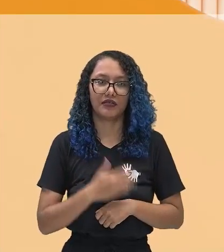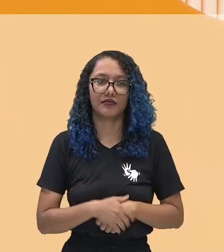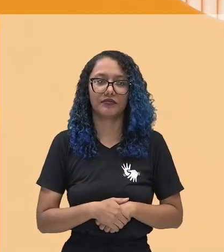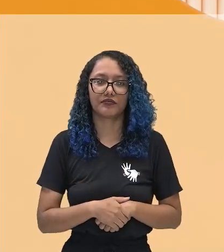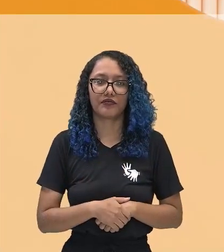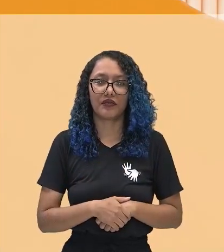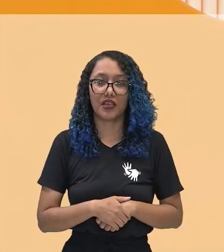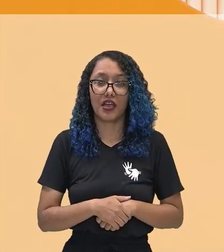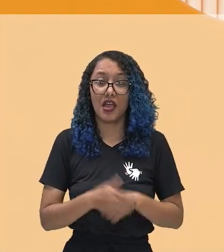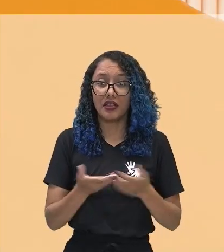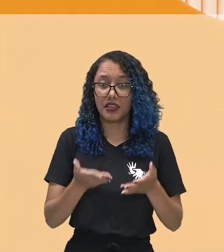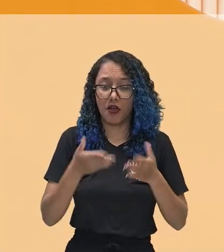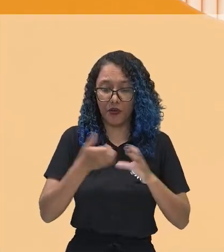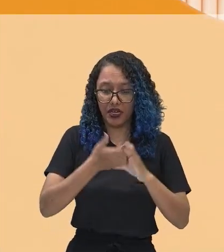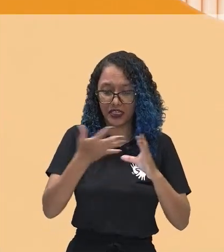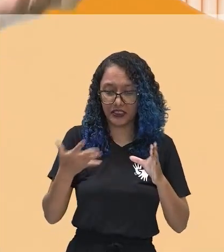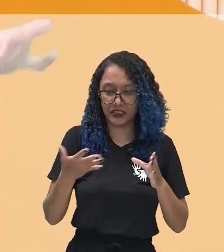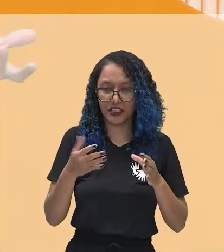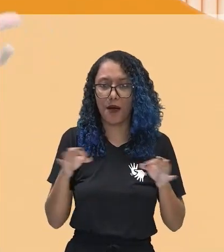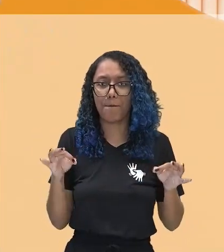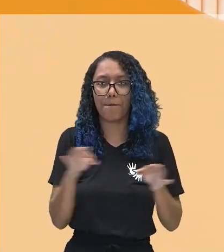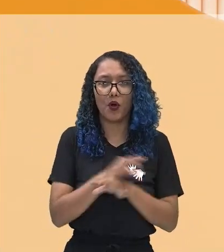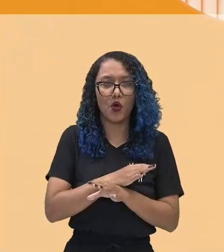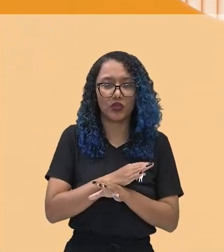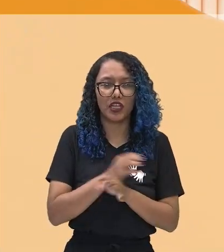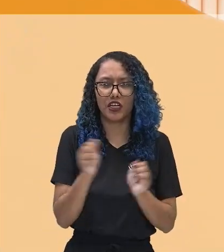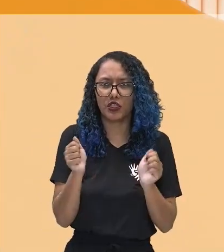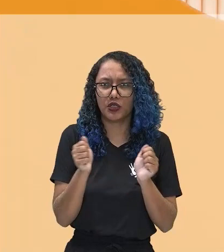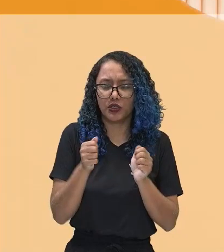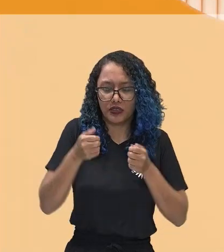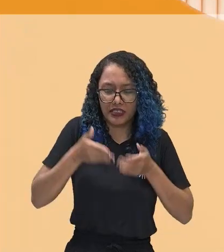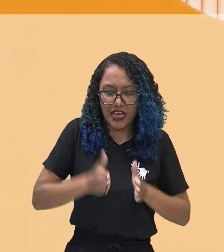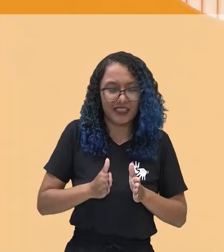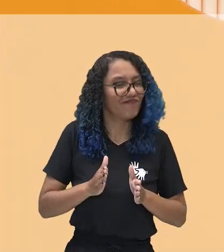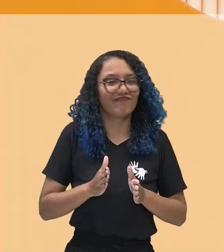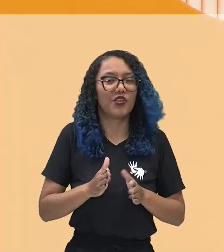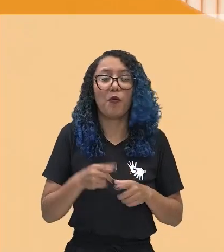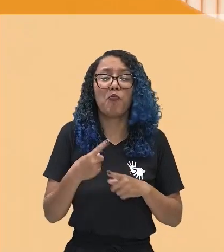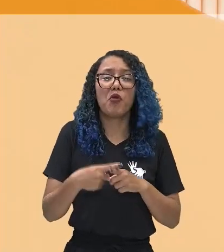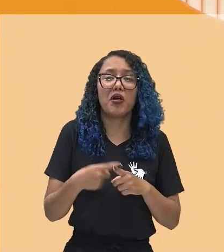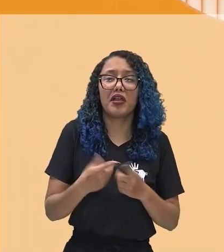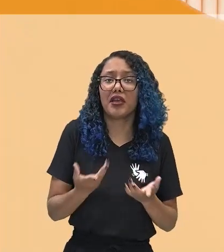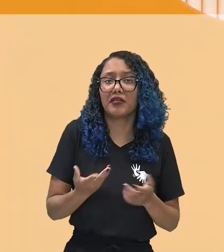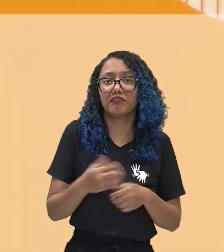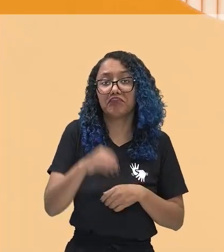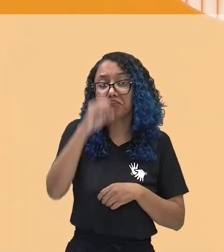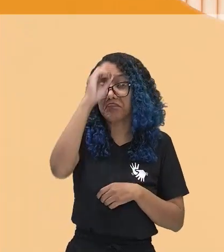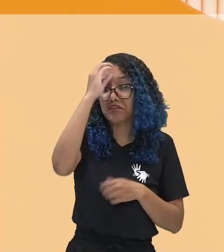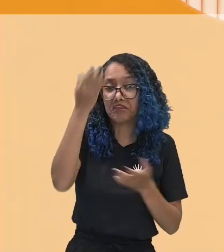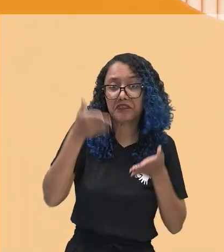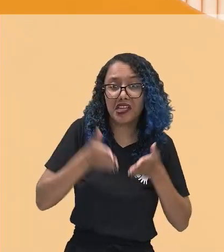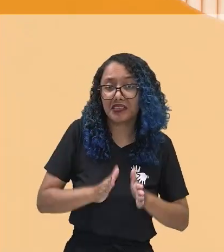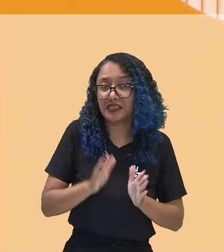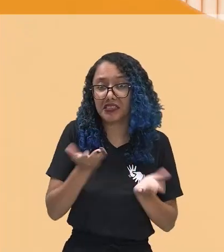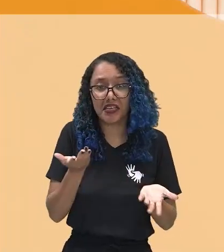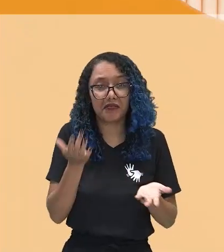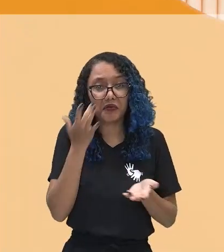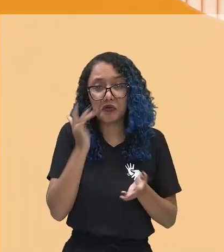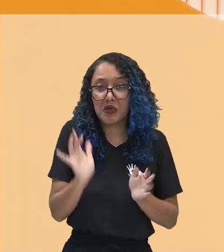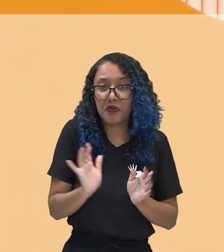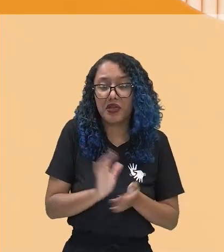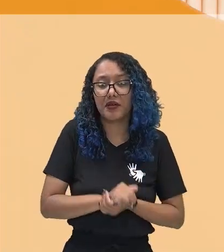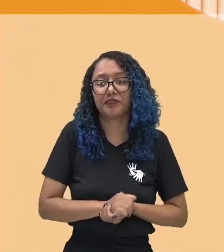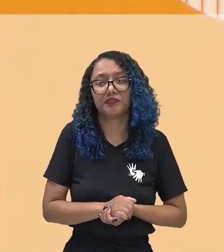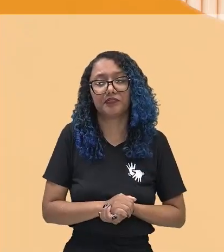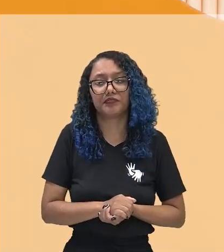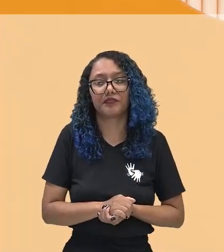essência pronta, né? Eu nem sabia que ia nascer. Perfeito? Então, Então, a partir daí, eu vou